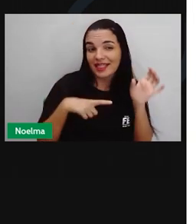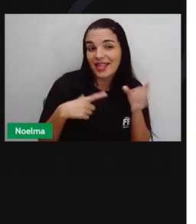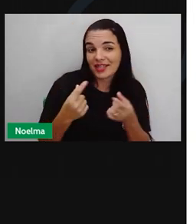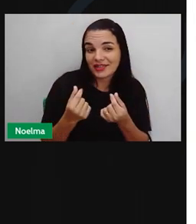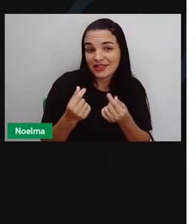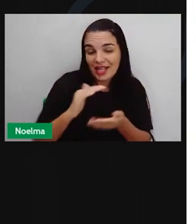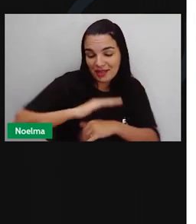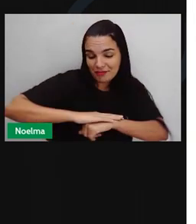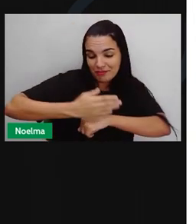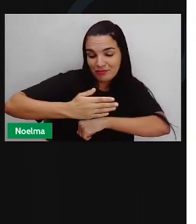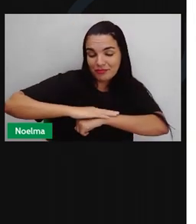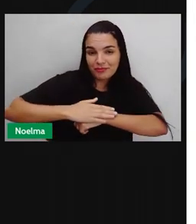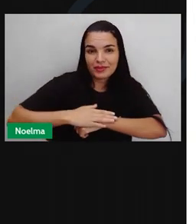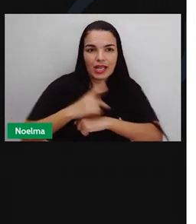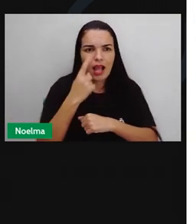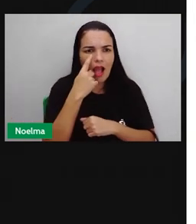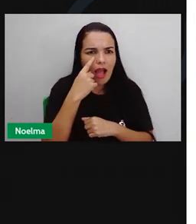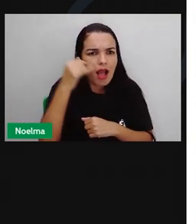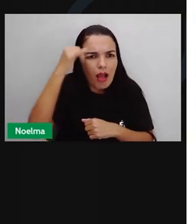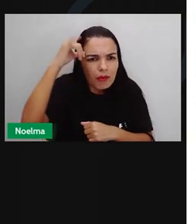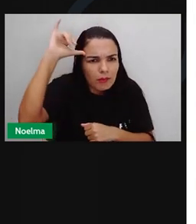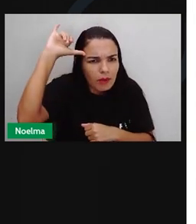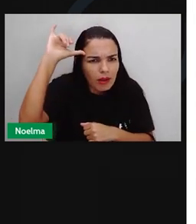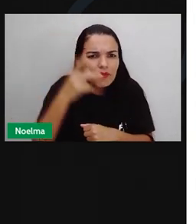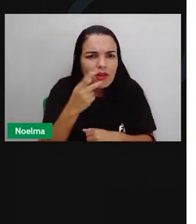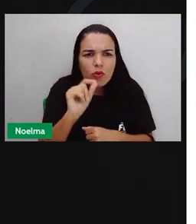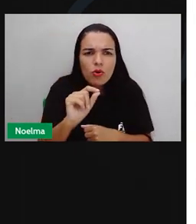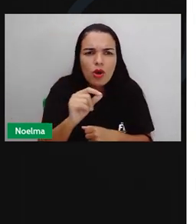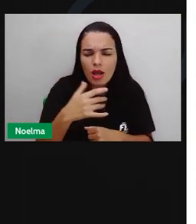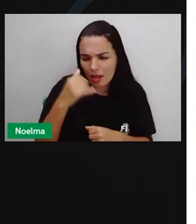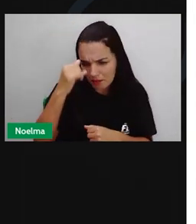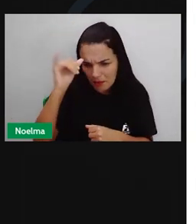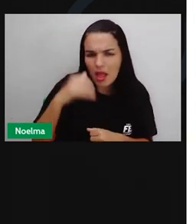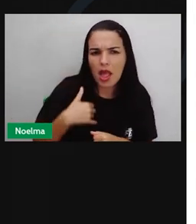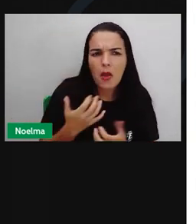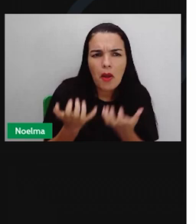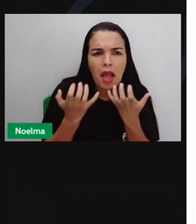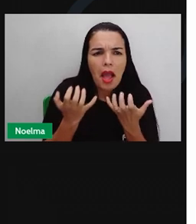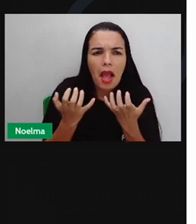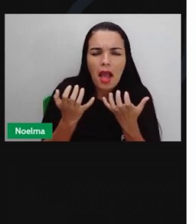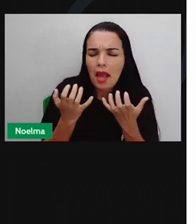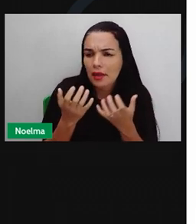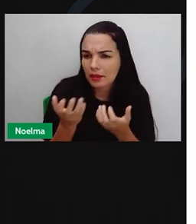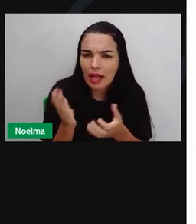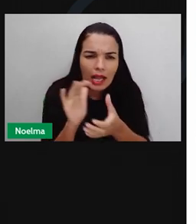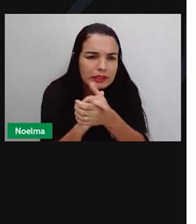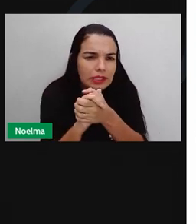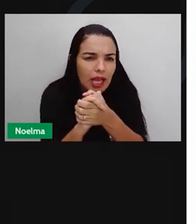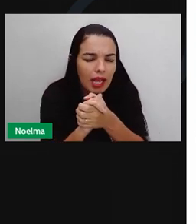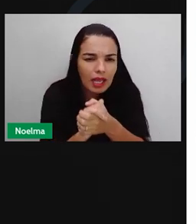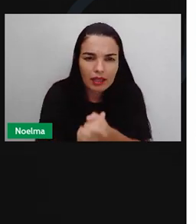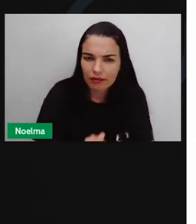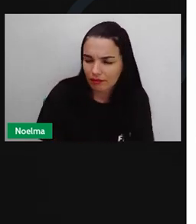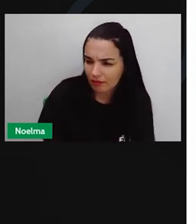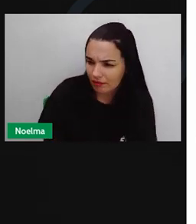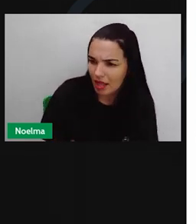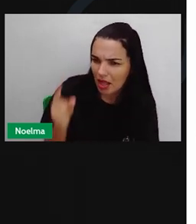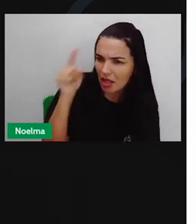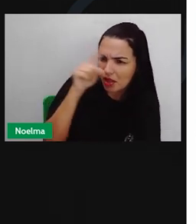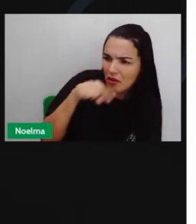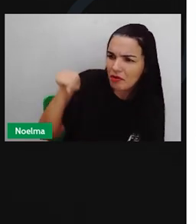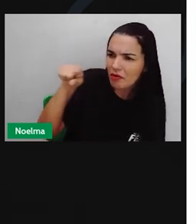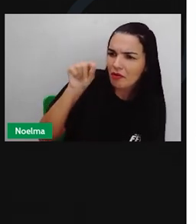O primeiro bicho que passou foi o boi, que respondeu. Eu quero! Dona Baratinha então perguntou. E como é que você